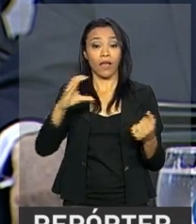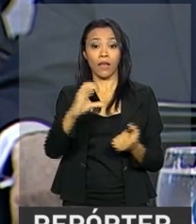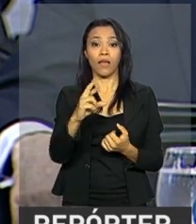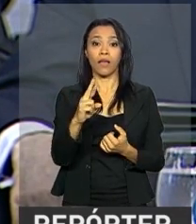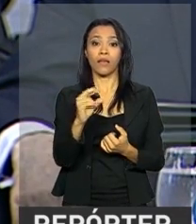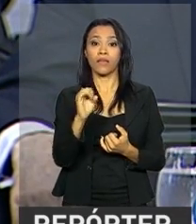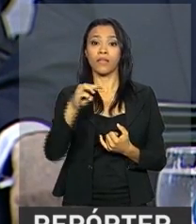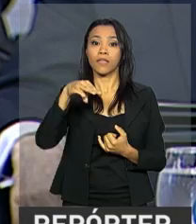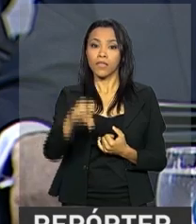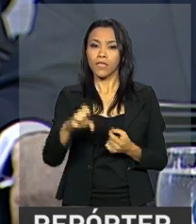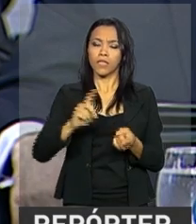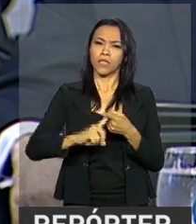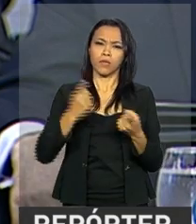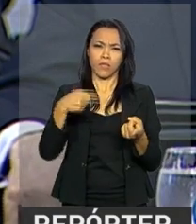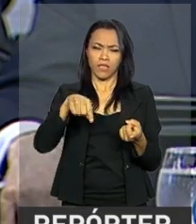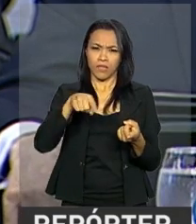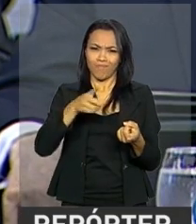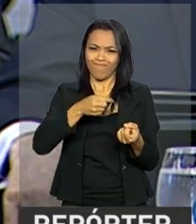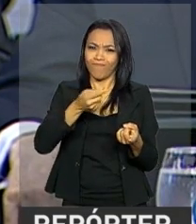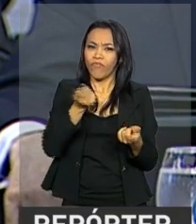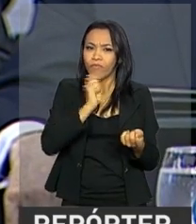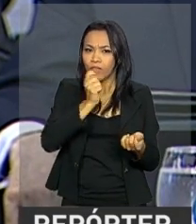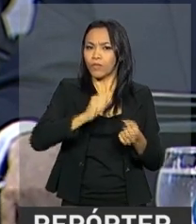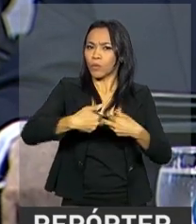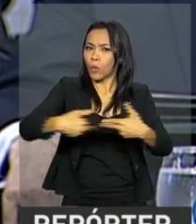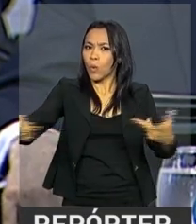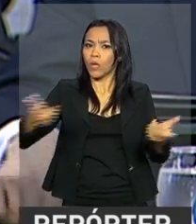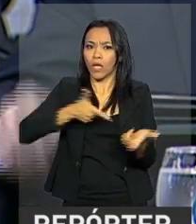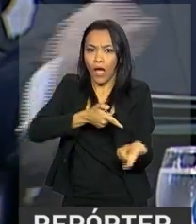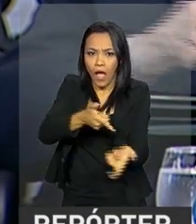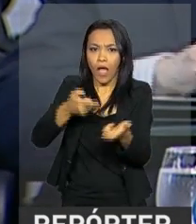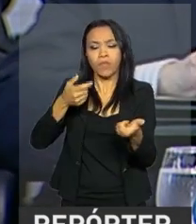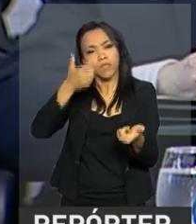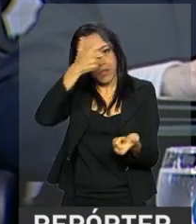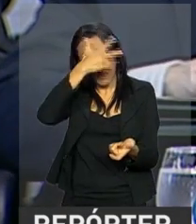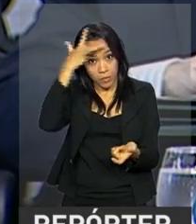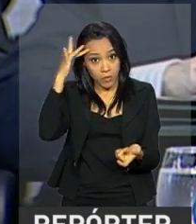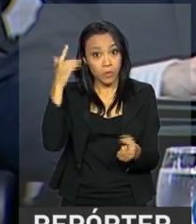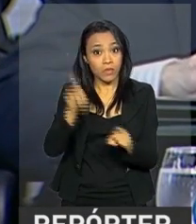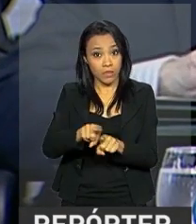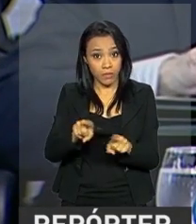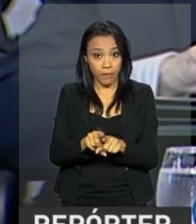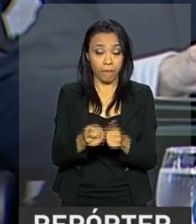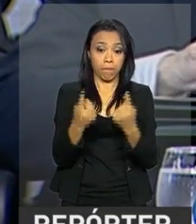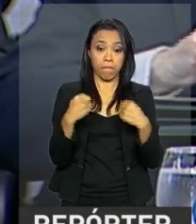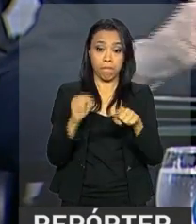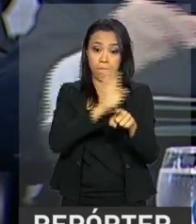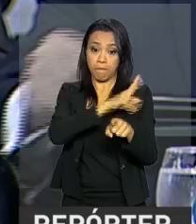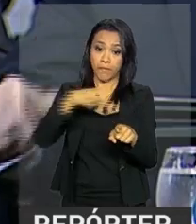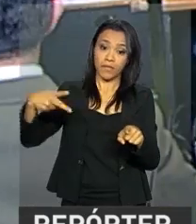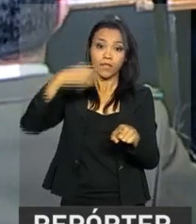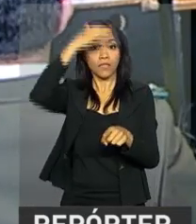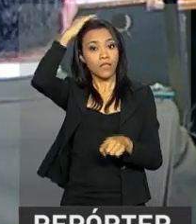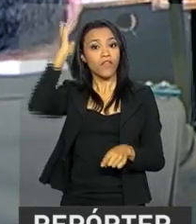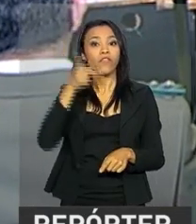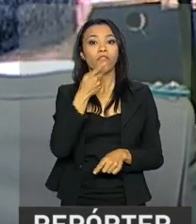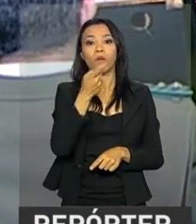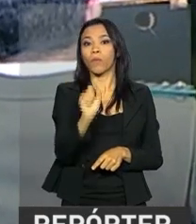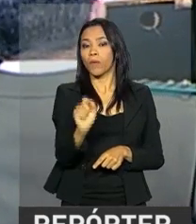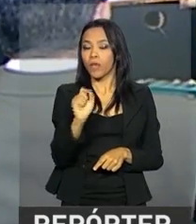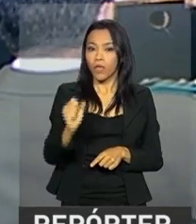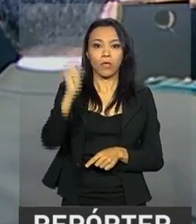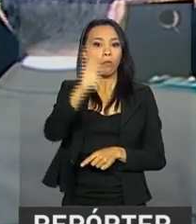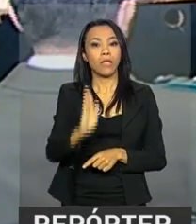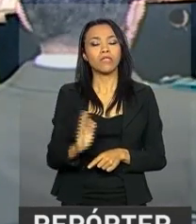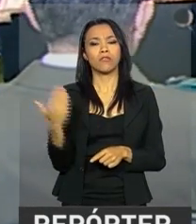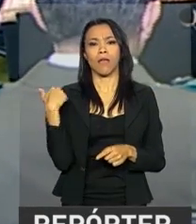como o narcotráfico contrabando eo tráfico de armas e de pessoas o presidente michel temer afirmou que o brasil está mobilizando os